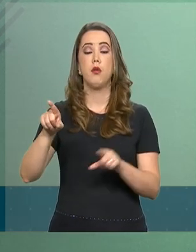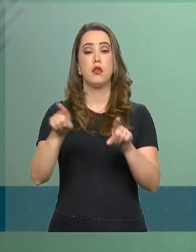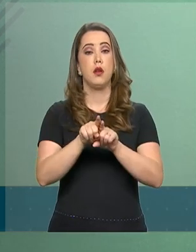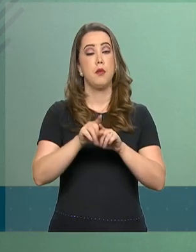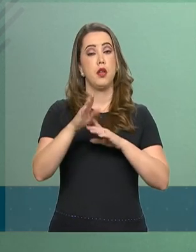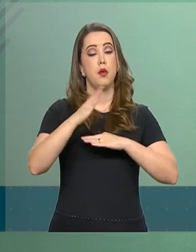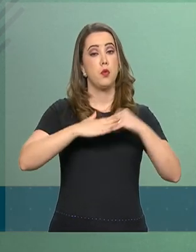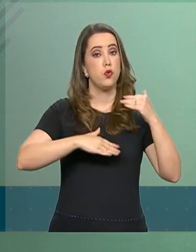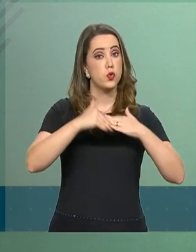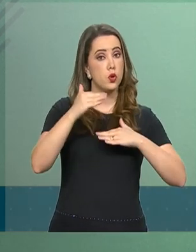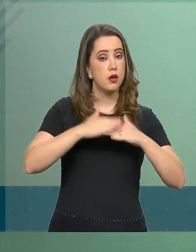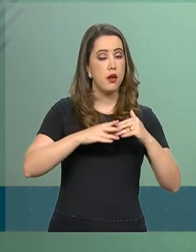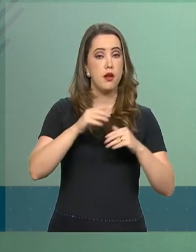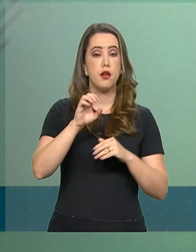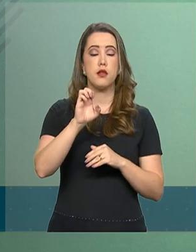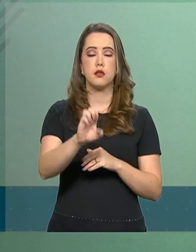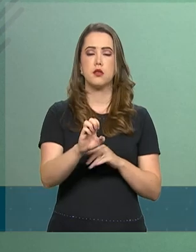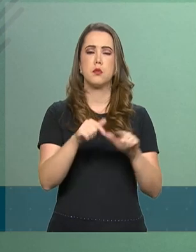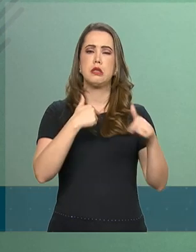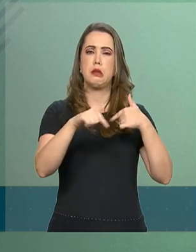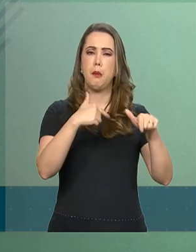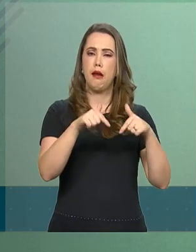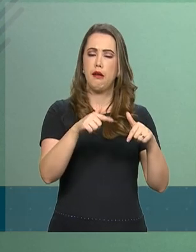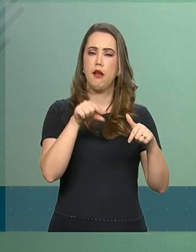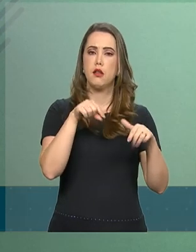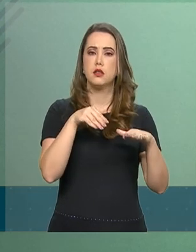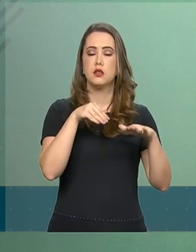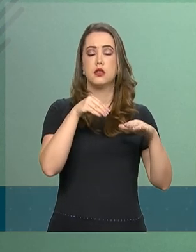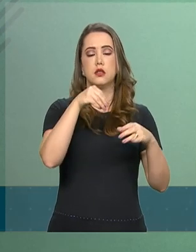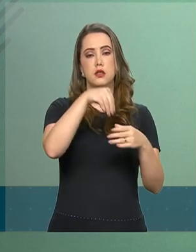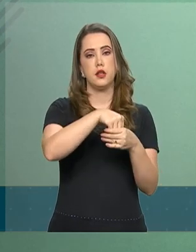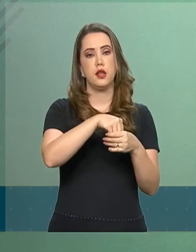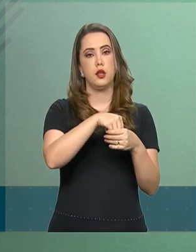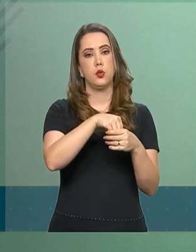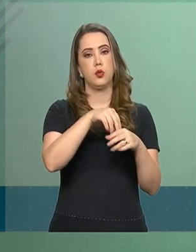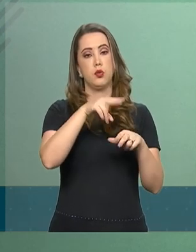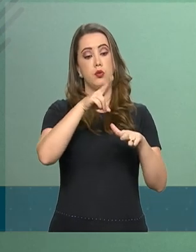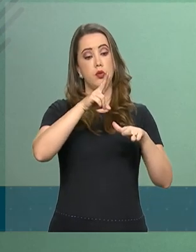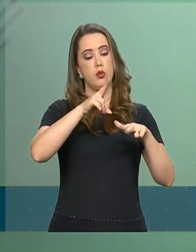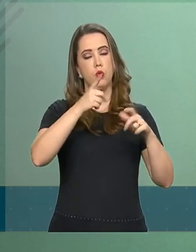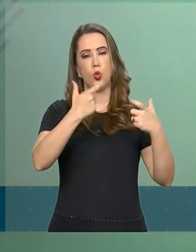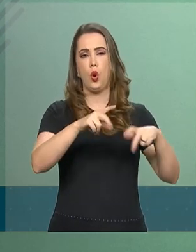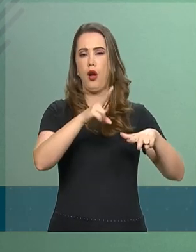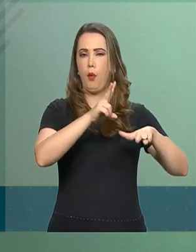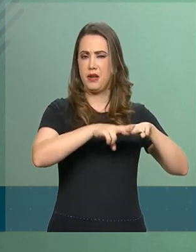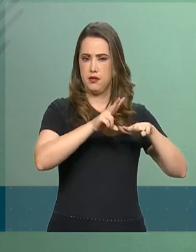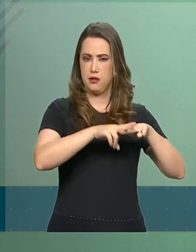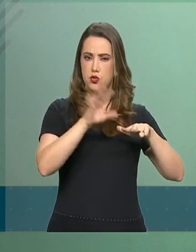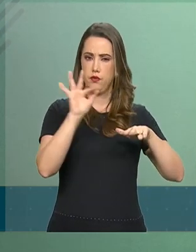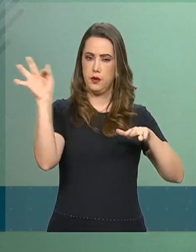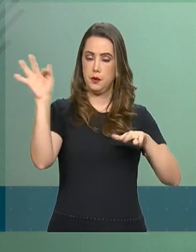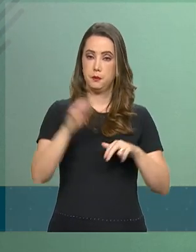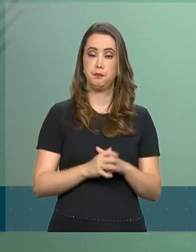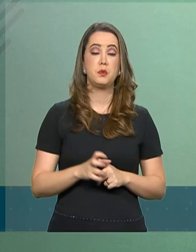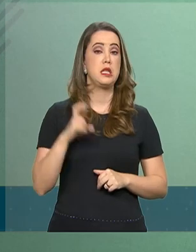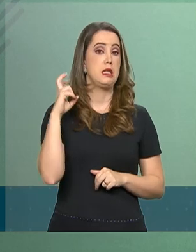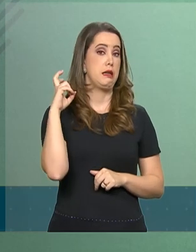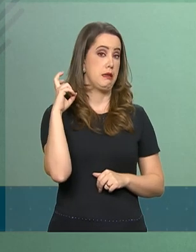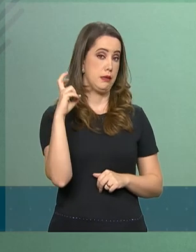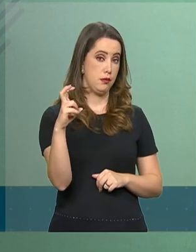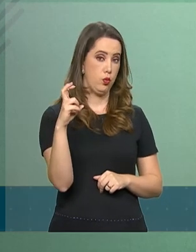atuação no sistema penitenciário federal então são cinco penitenciárias federais